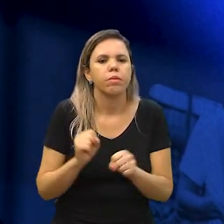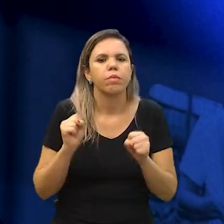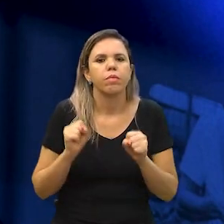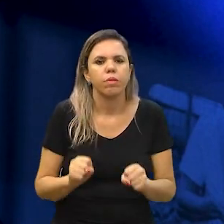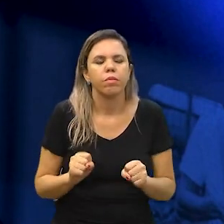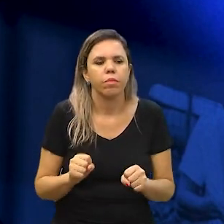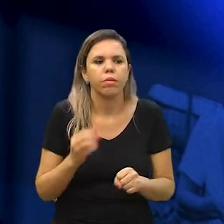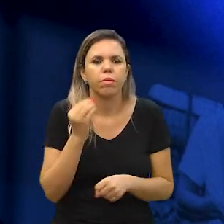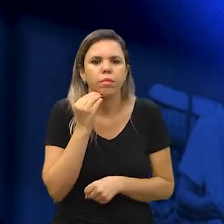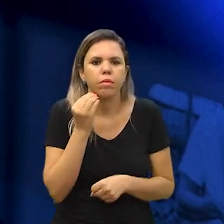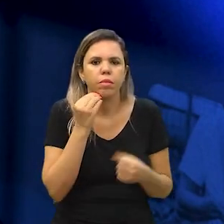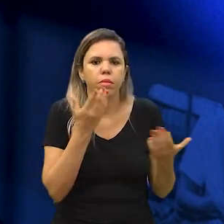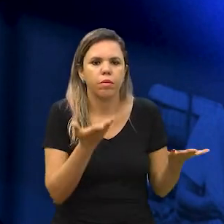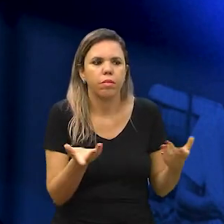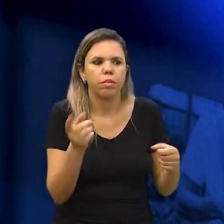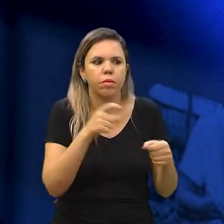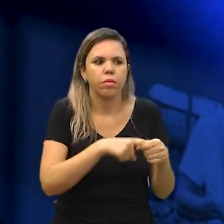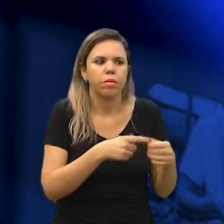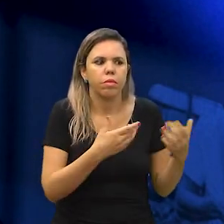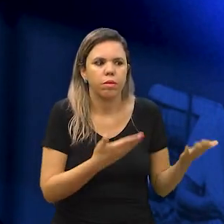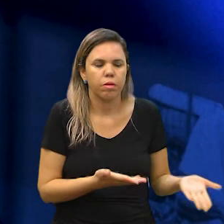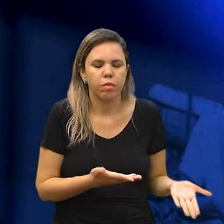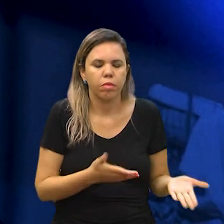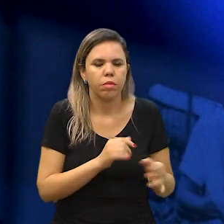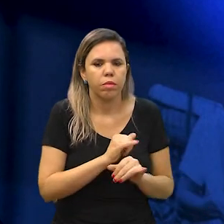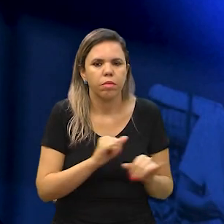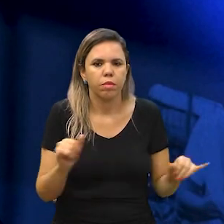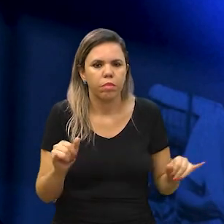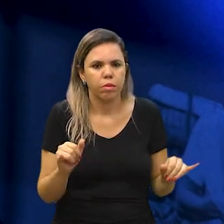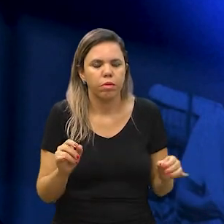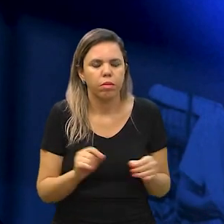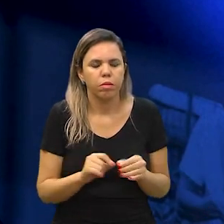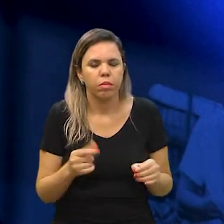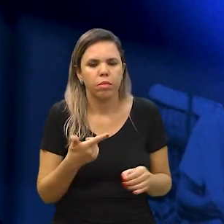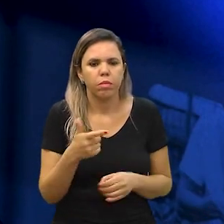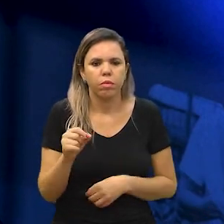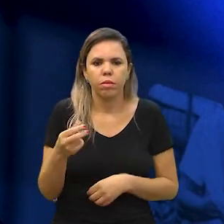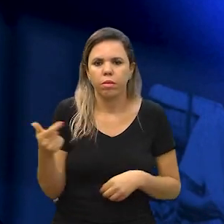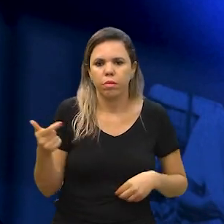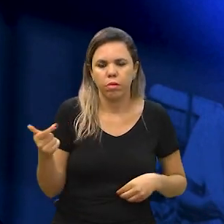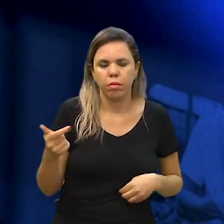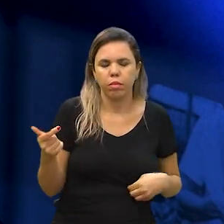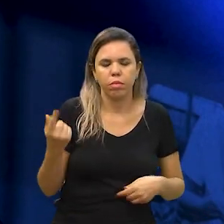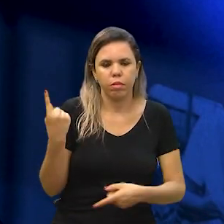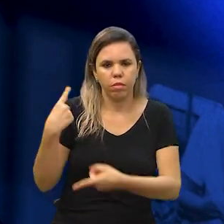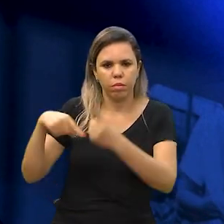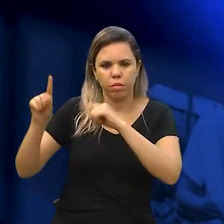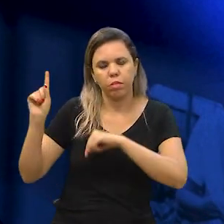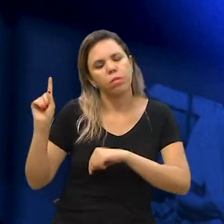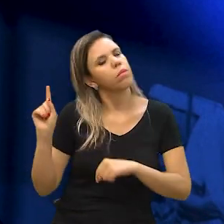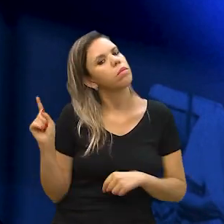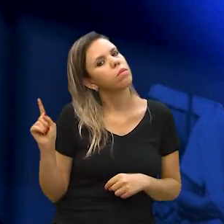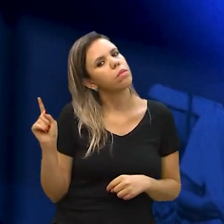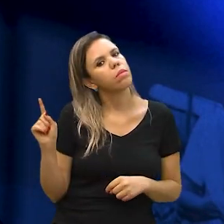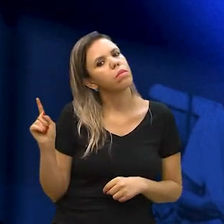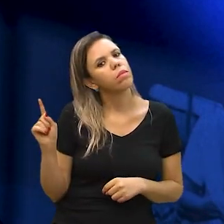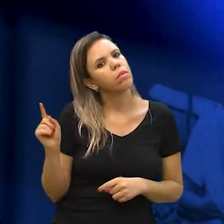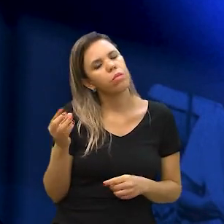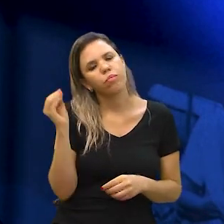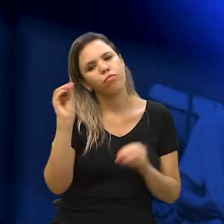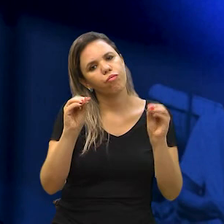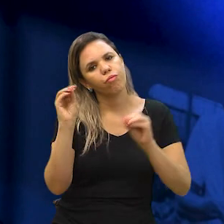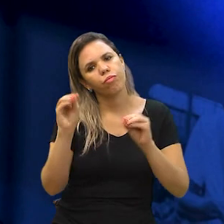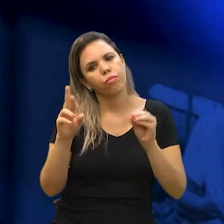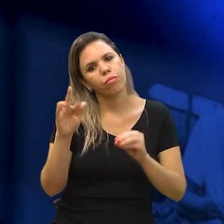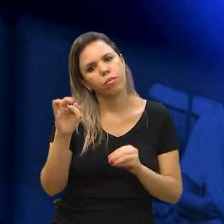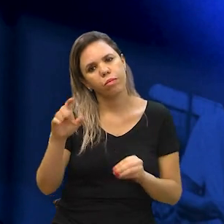você possa, em uma outra oportunidade, voltar aqui e contar desses feitos em 2022. Muito sucesso, Fabrício, e manda também